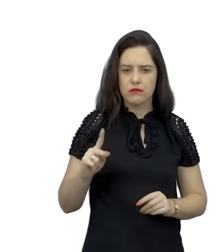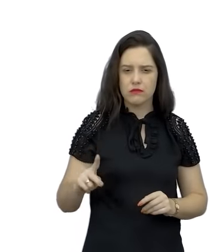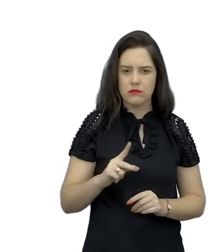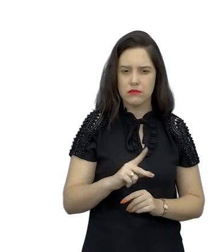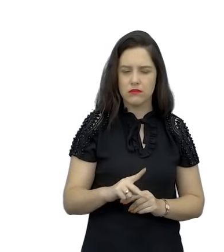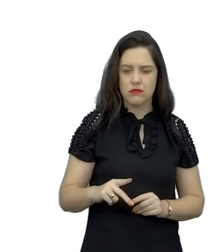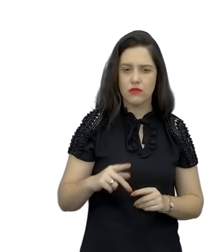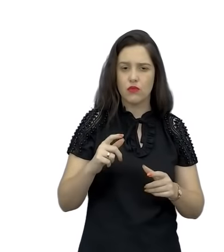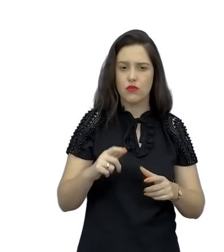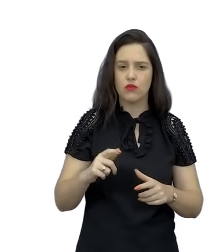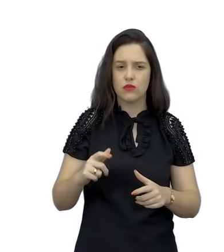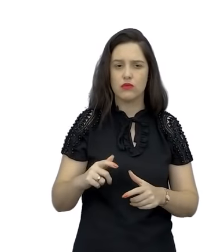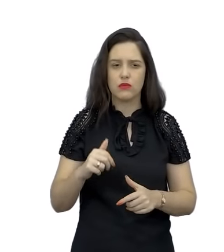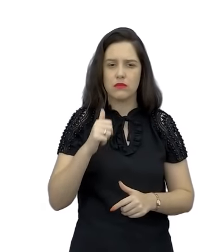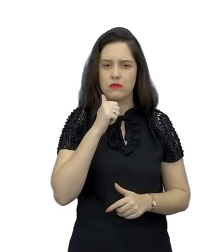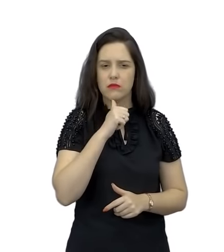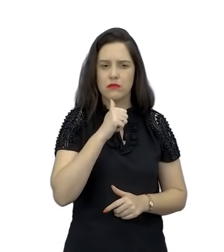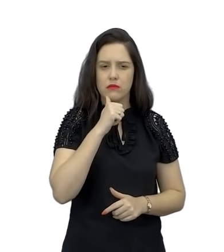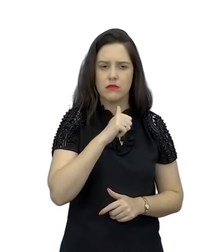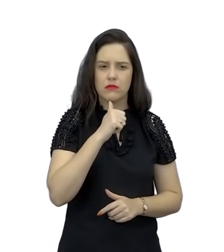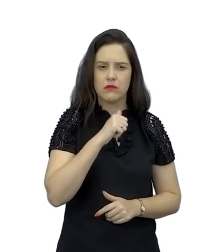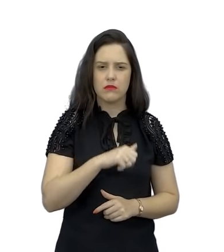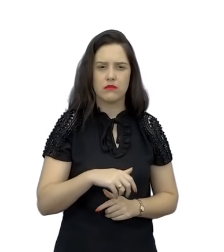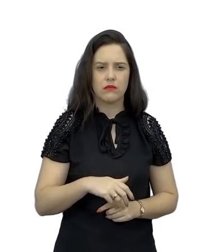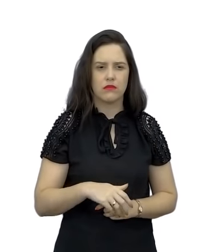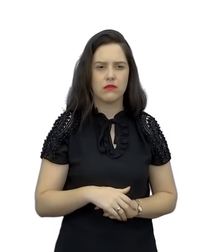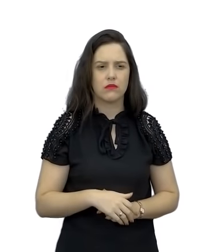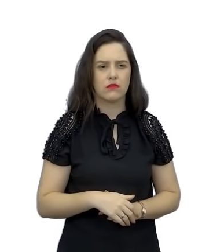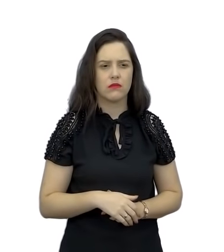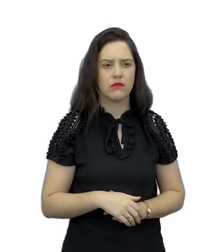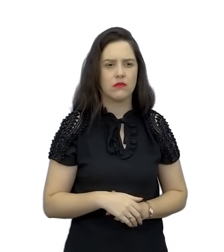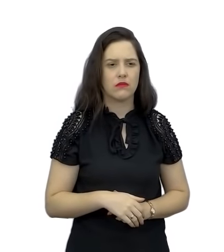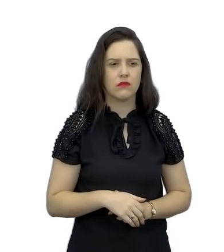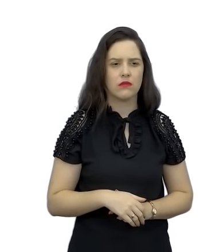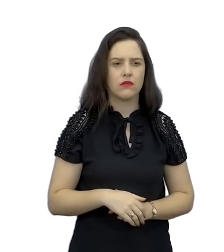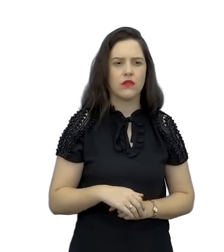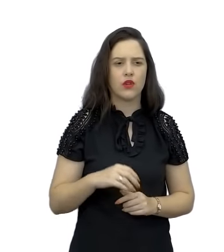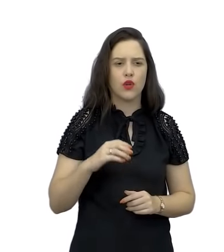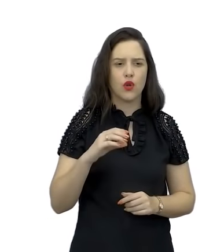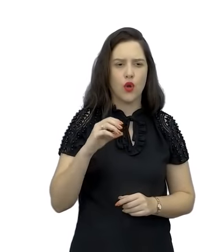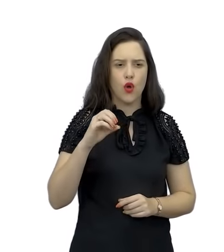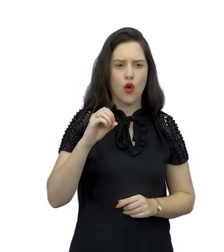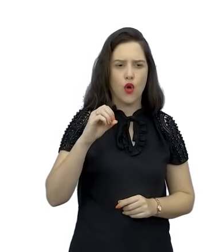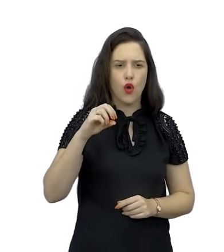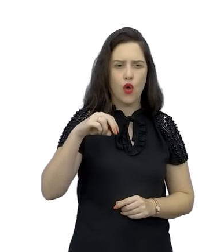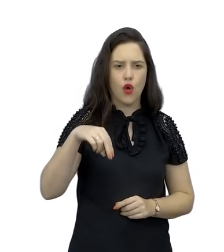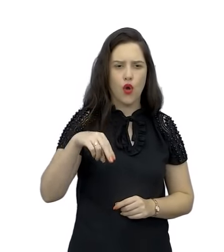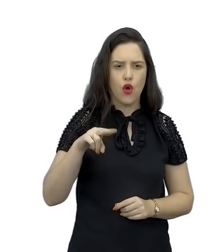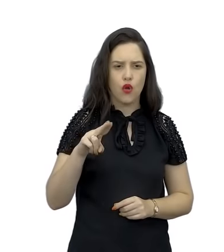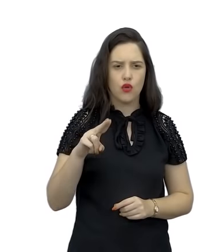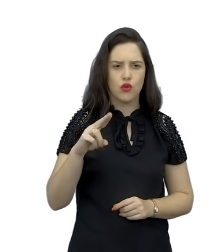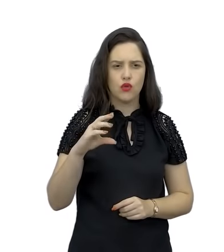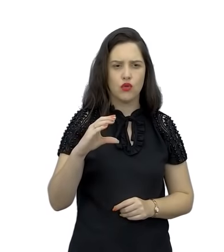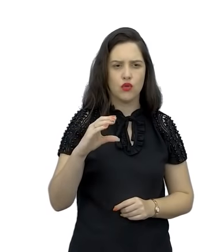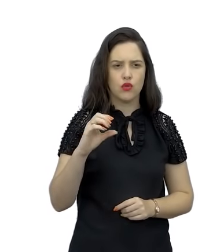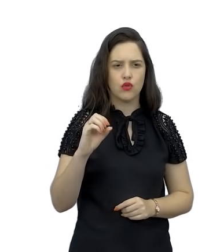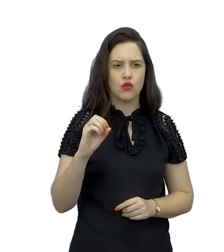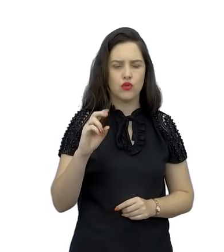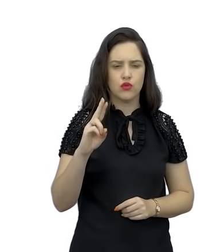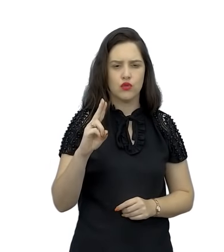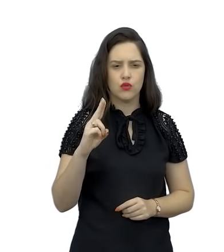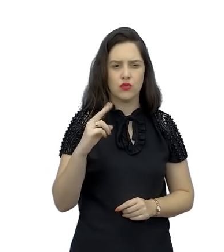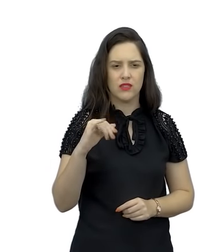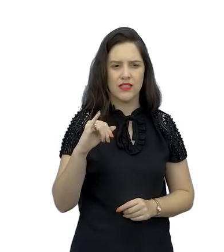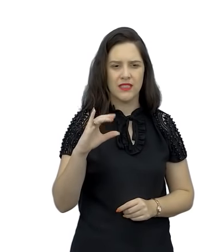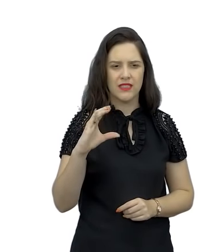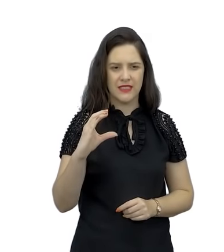Onochique, né? É a professora da Faculdade Júlio de Mesquita Filho, né? Da Unesp, e